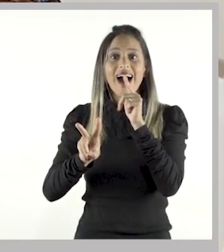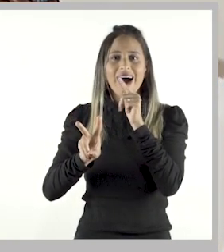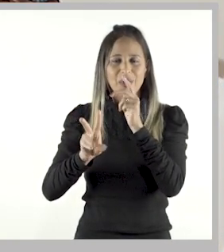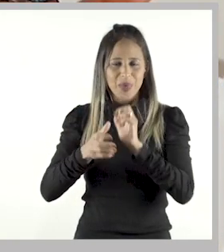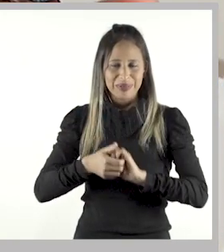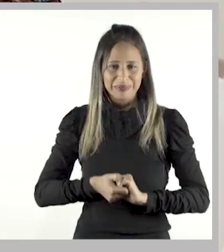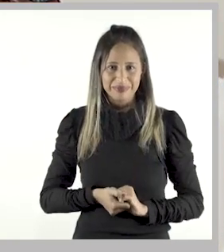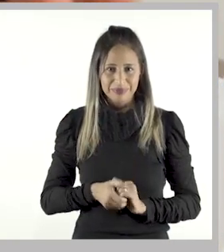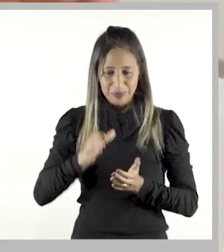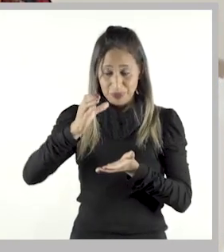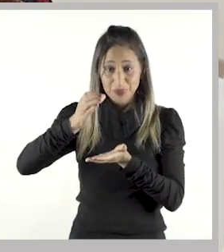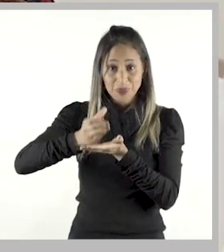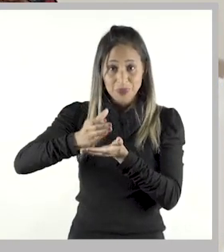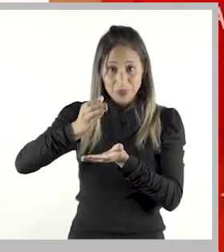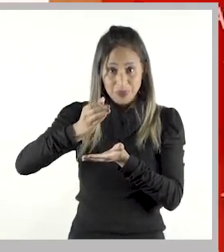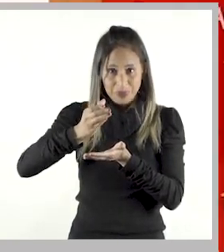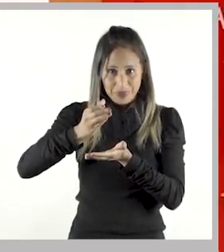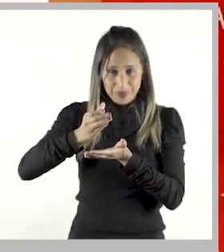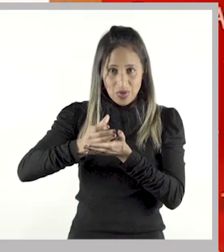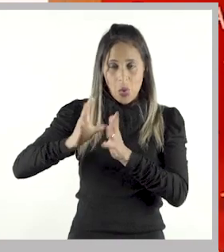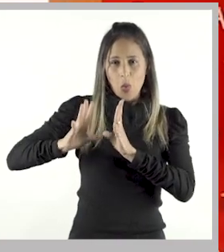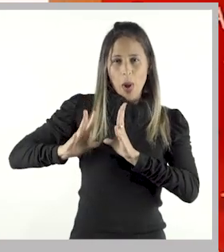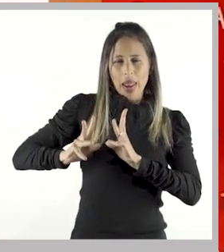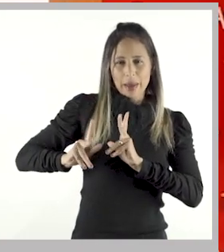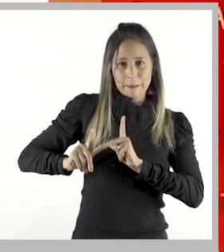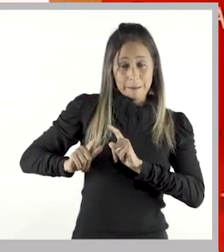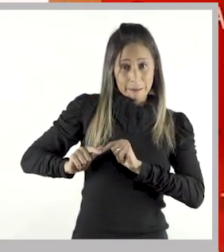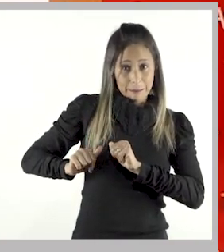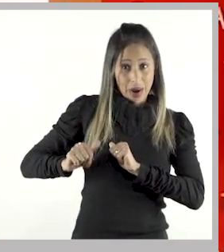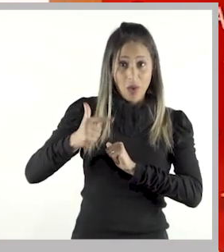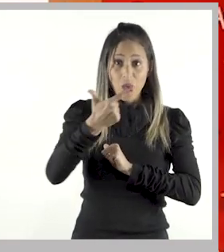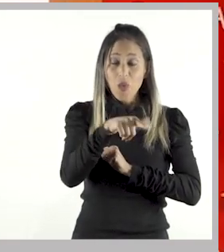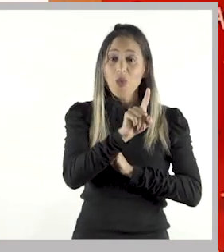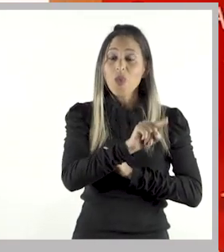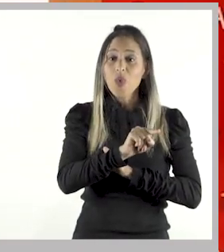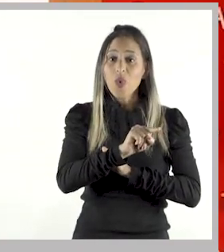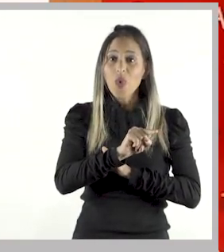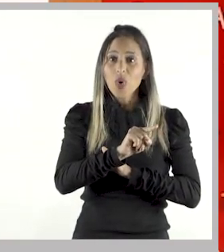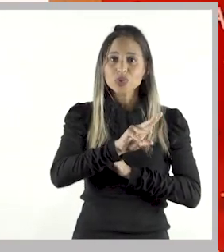Um para limpar o meu pincel e o outro para mesclar com as cores.